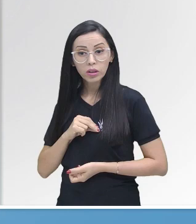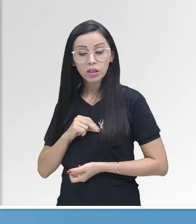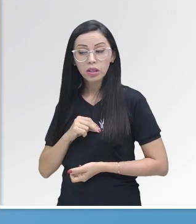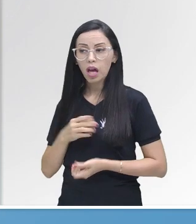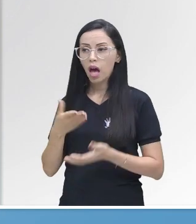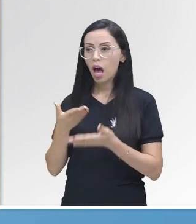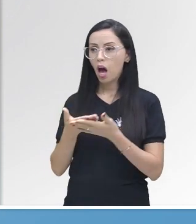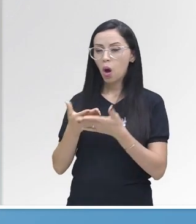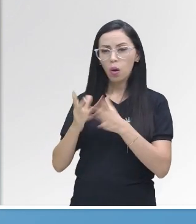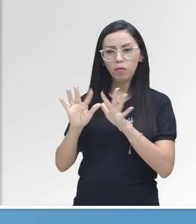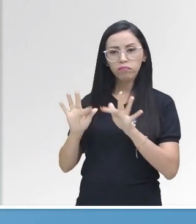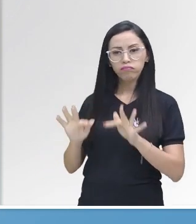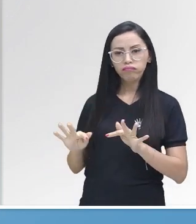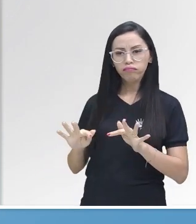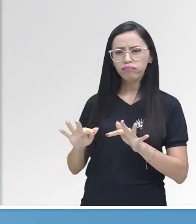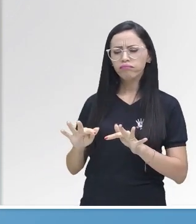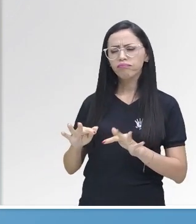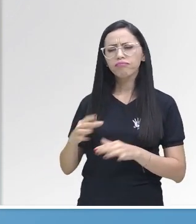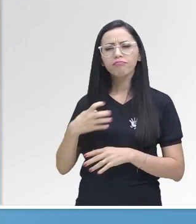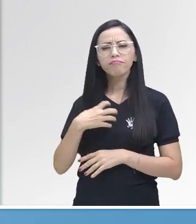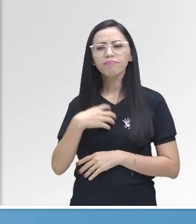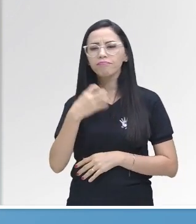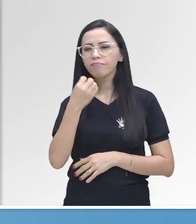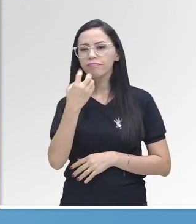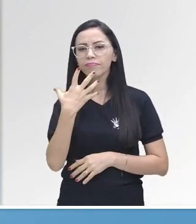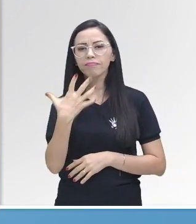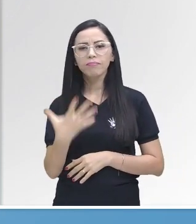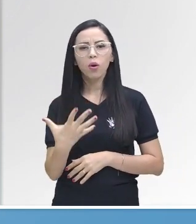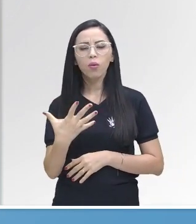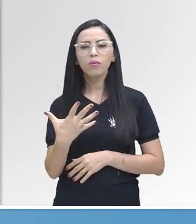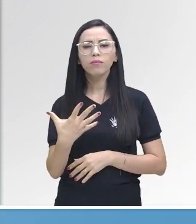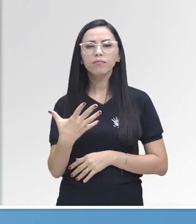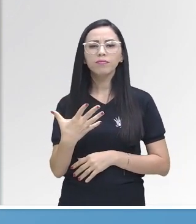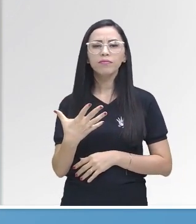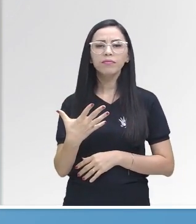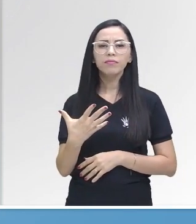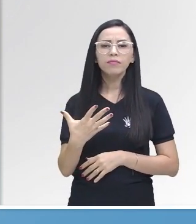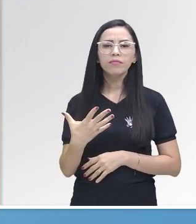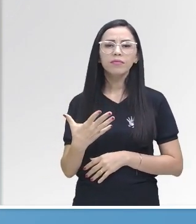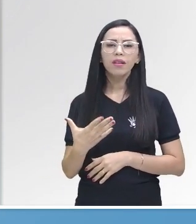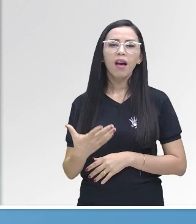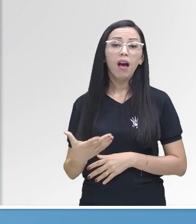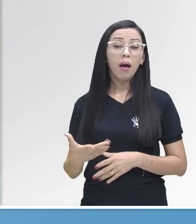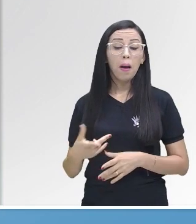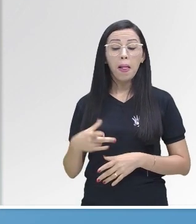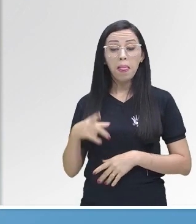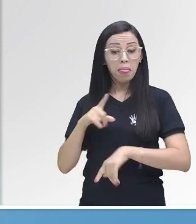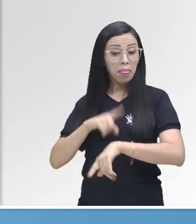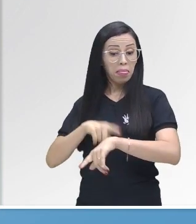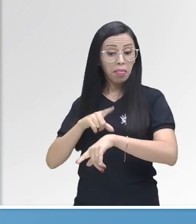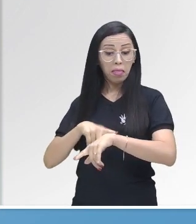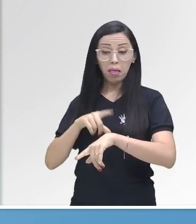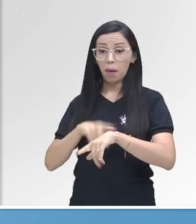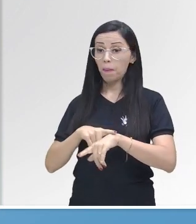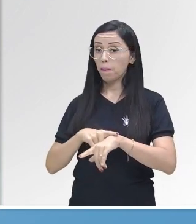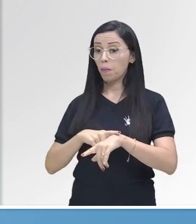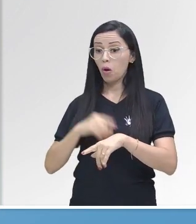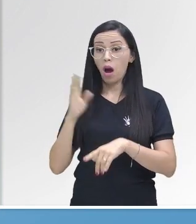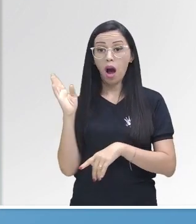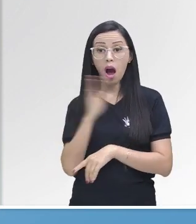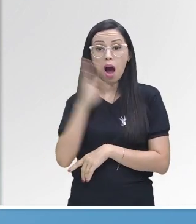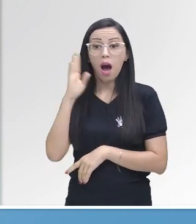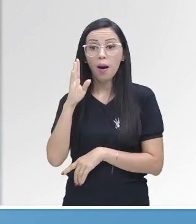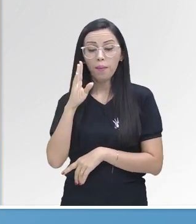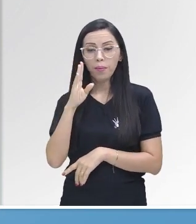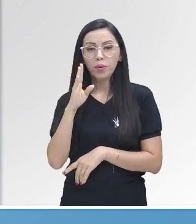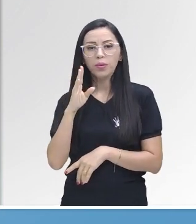Nossa, como estava tão boa! Tão bom que passou o tempo que eu nem vi. Muito